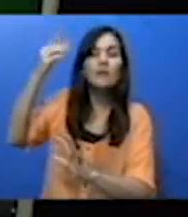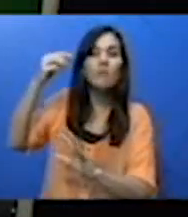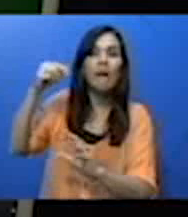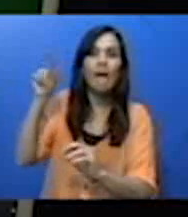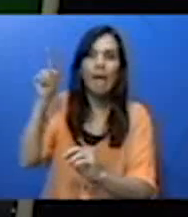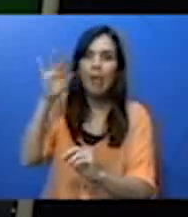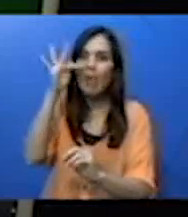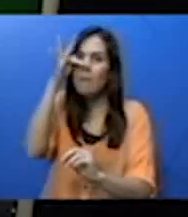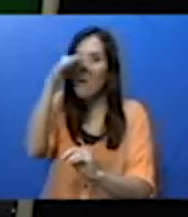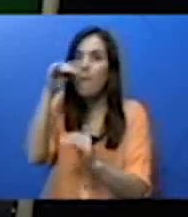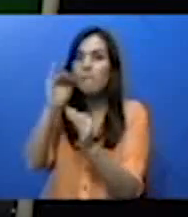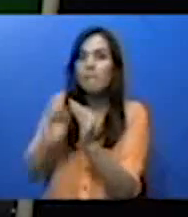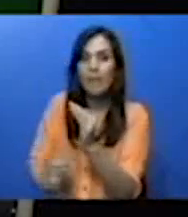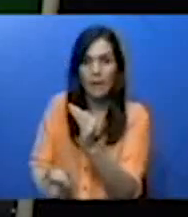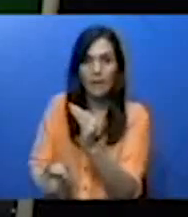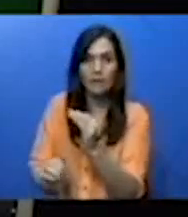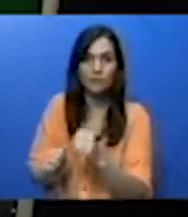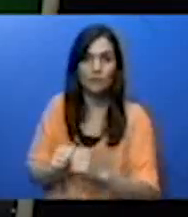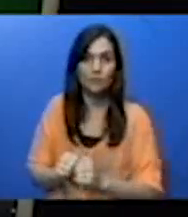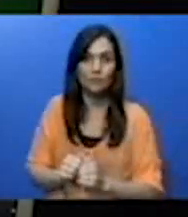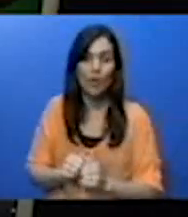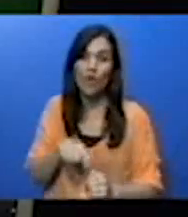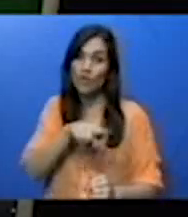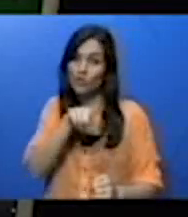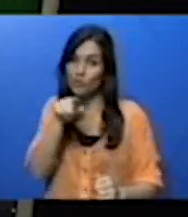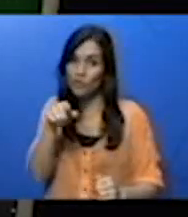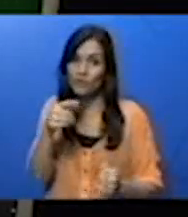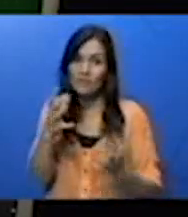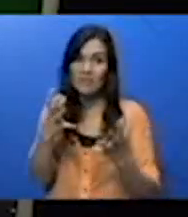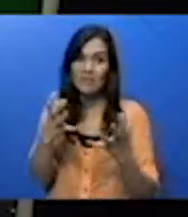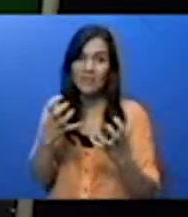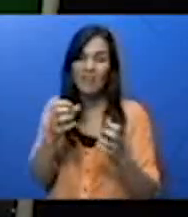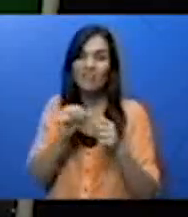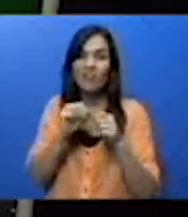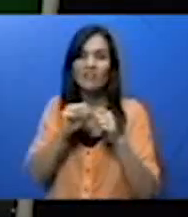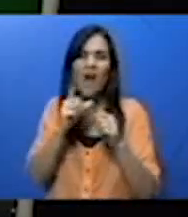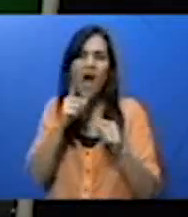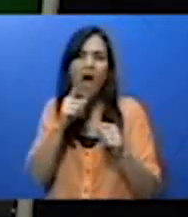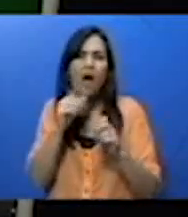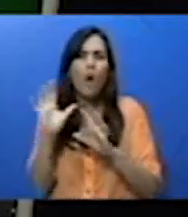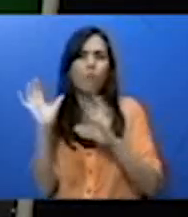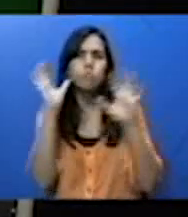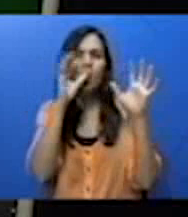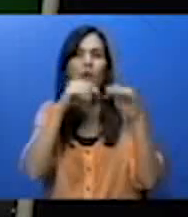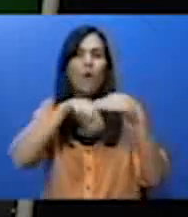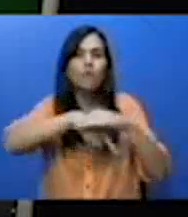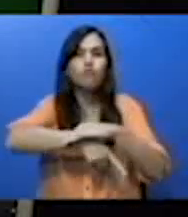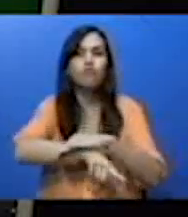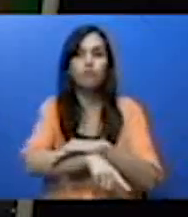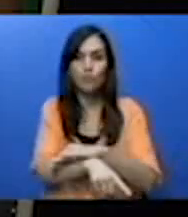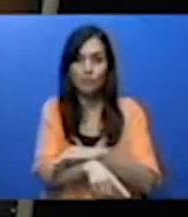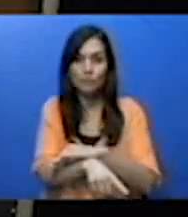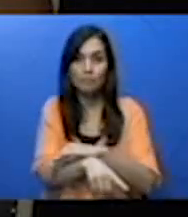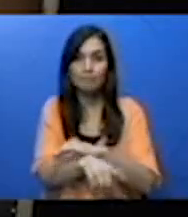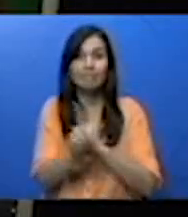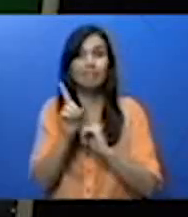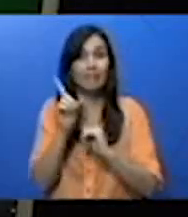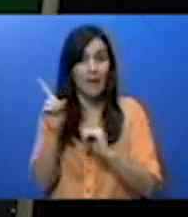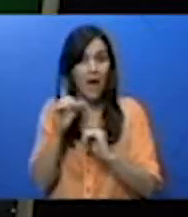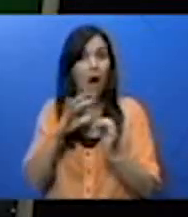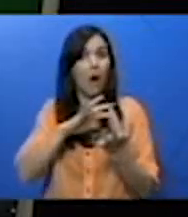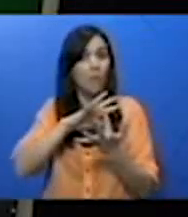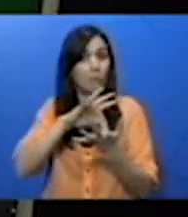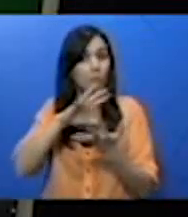baixo. Se você quer jogar lá jogar o polo aquático, ela vai para o fundo. Essa